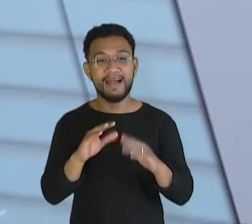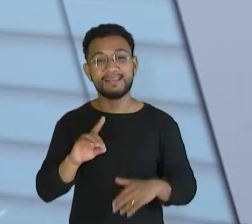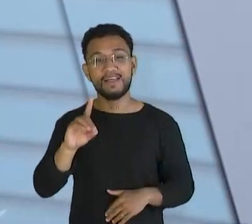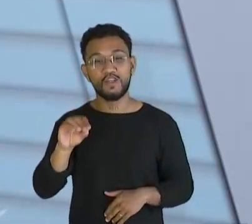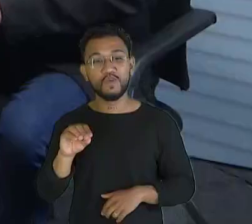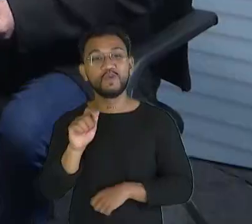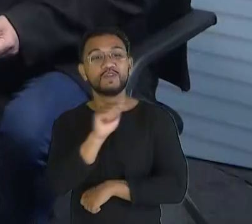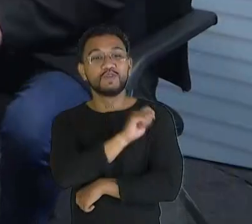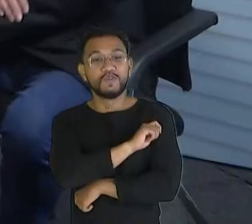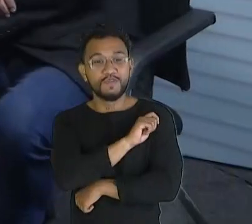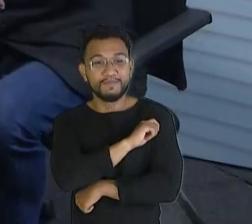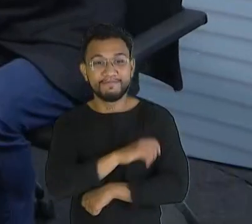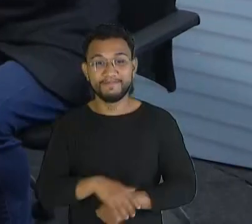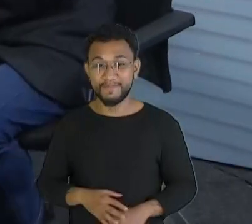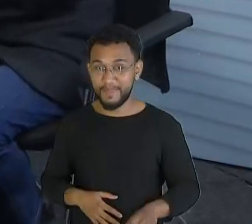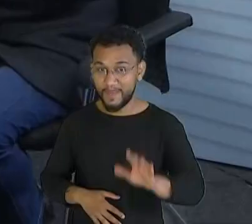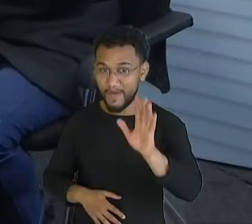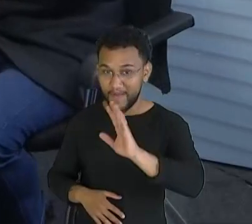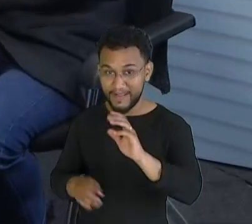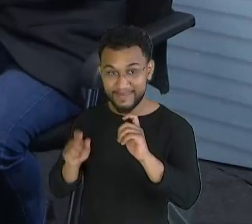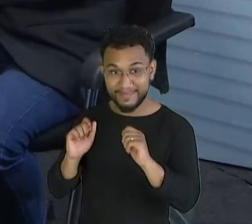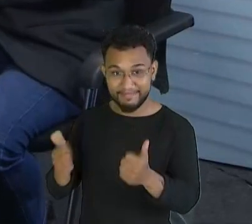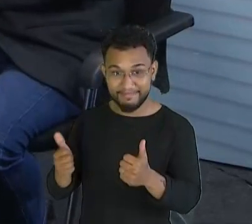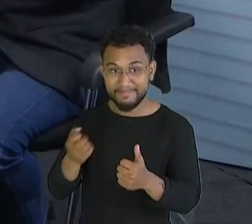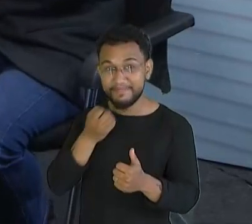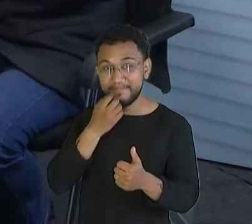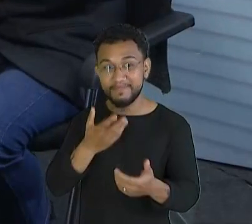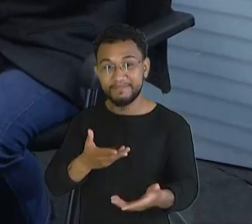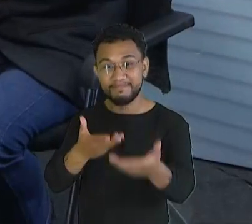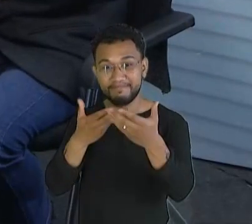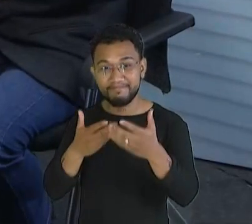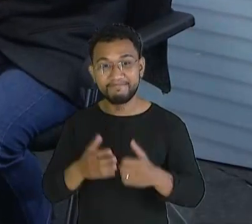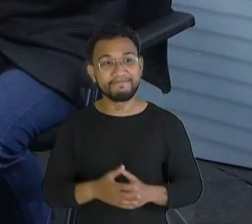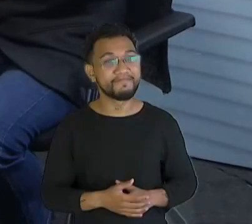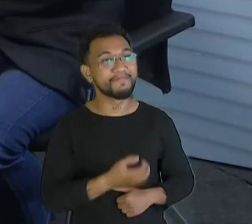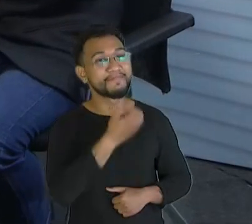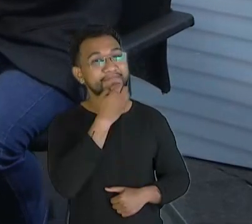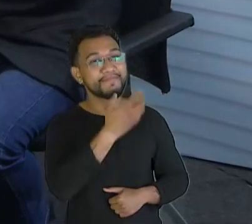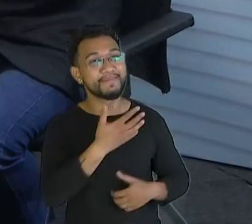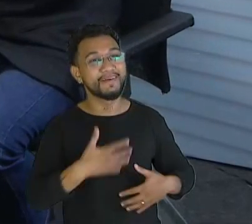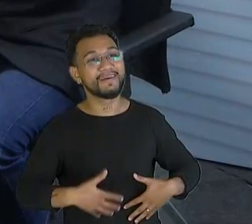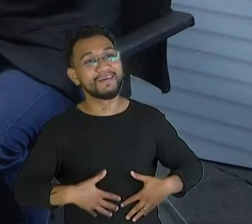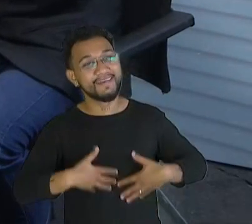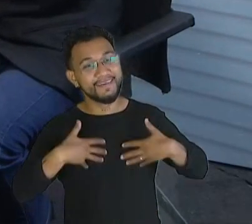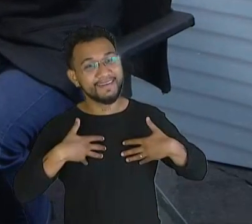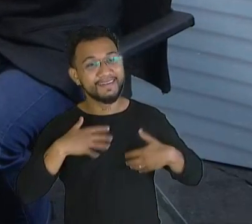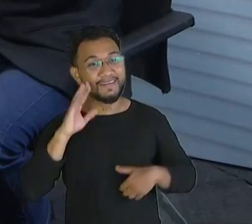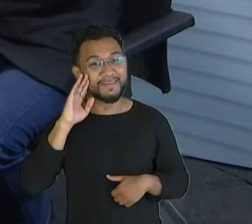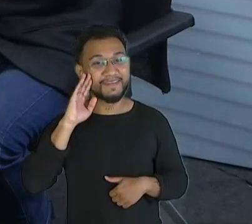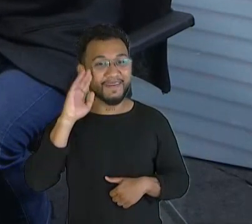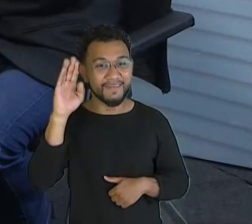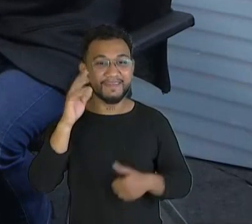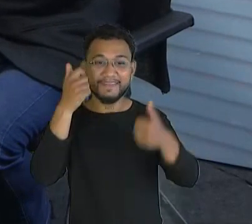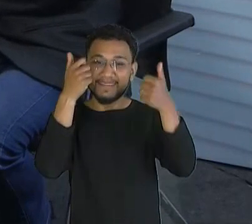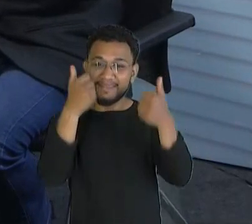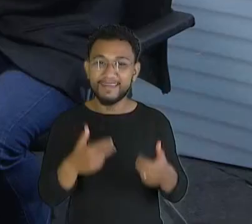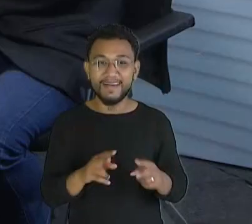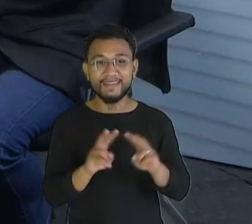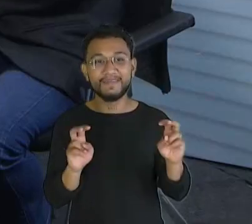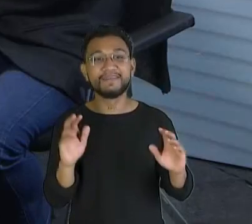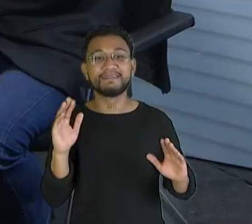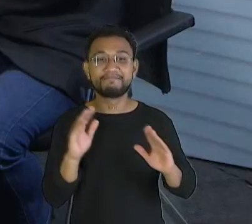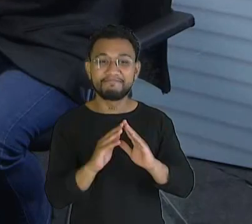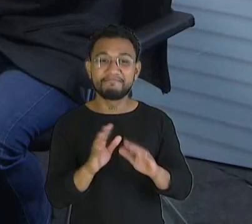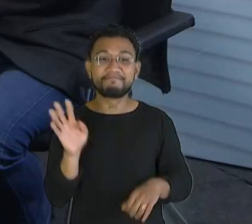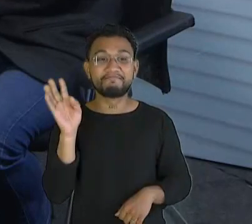Vitória, alegria. Tudo bem recebê-las aqui no programa? Bem. É uma honra fazer parte do programa, principalmente por falar da casa. Né? É